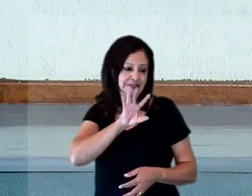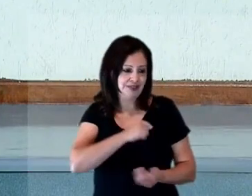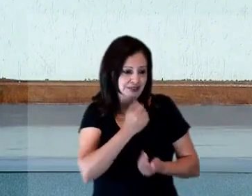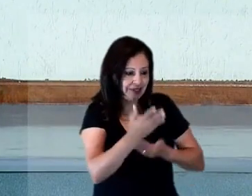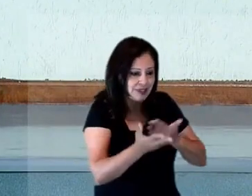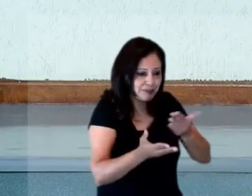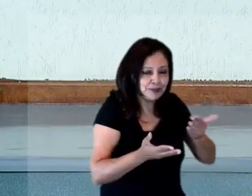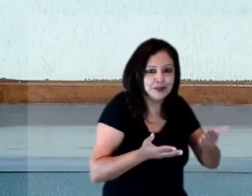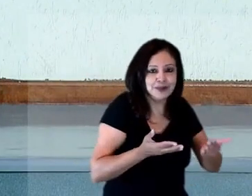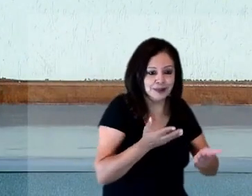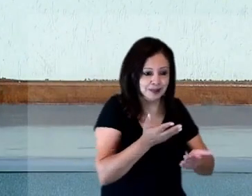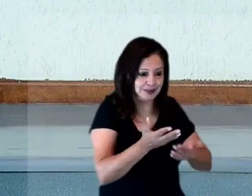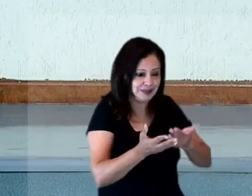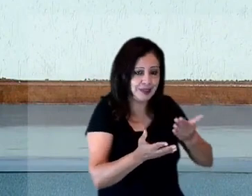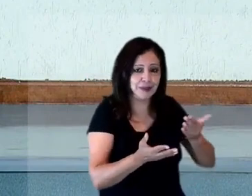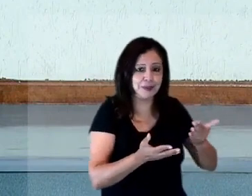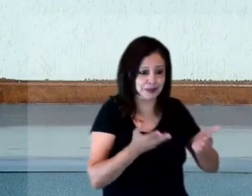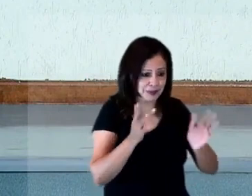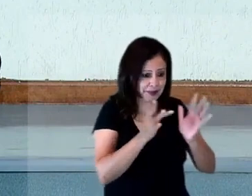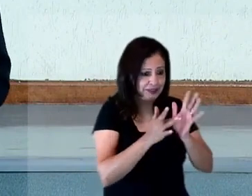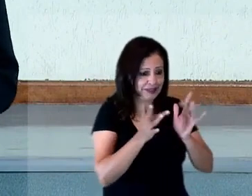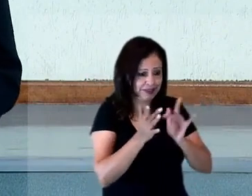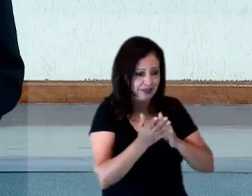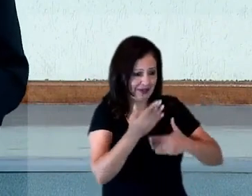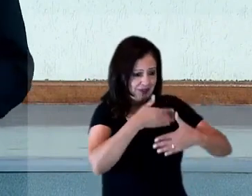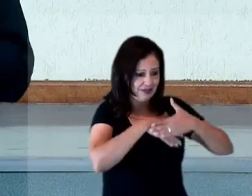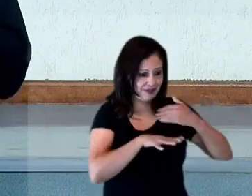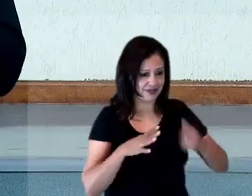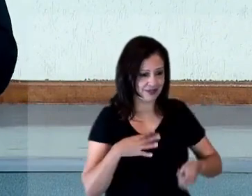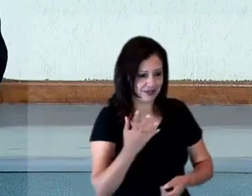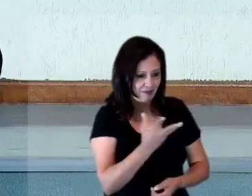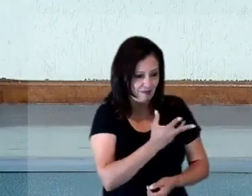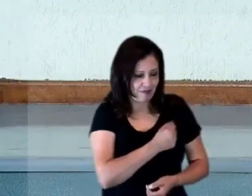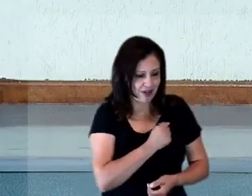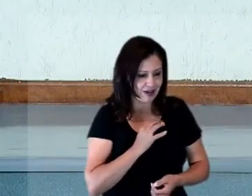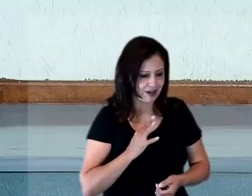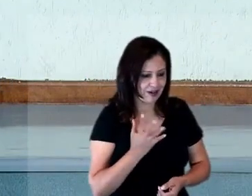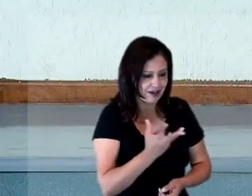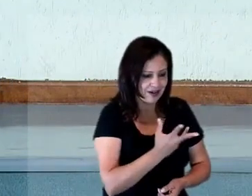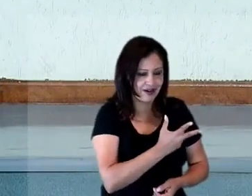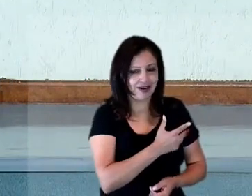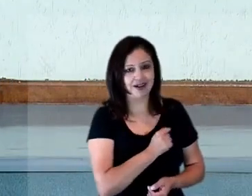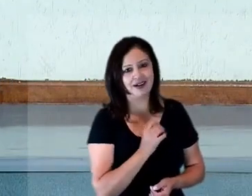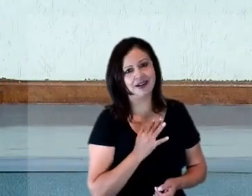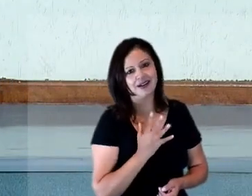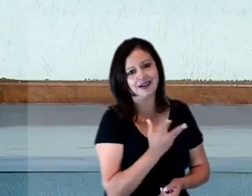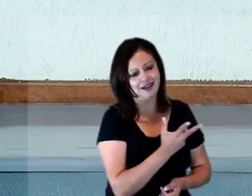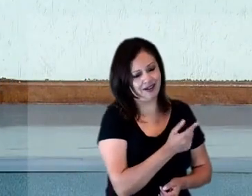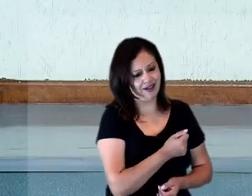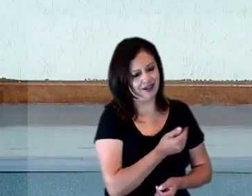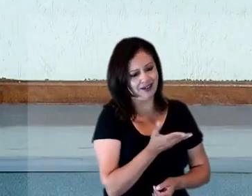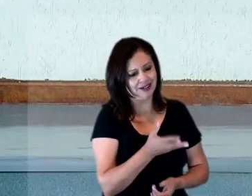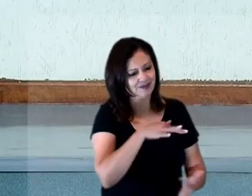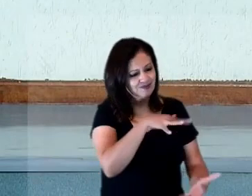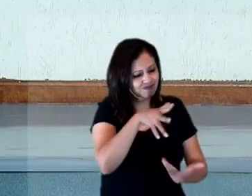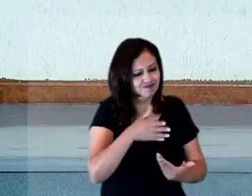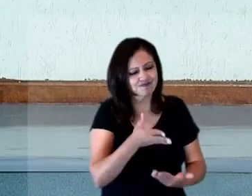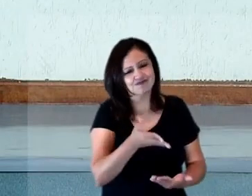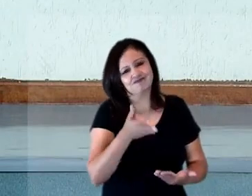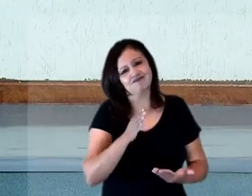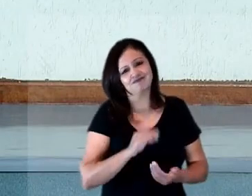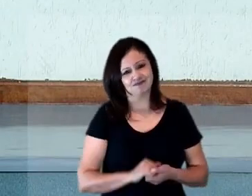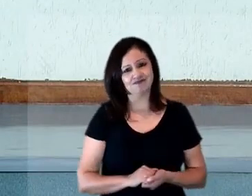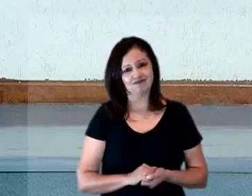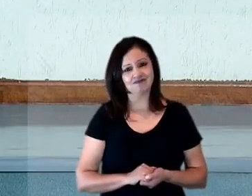aos outros, como Cristo nos amou. E se assim fizermos, todos saberão que somos discípulos do